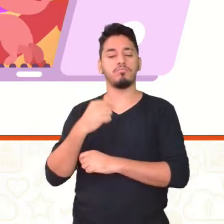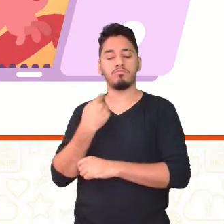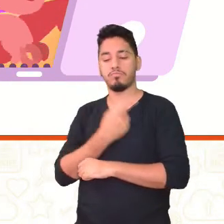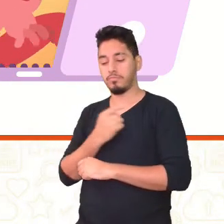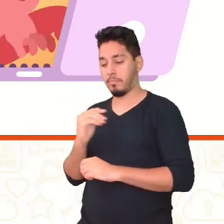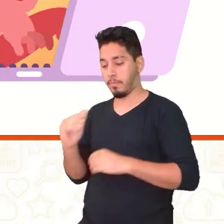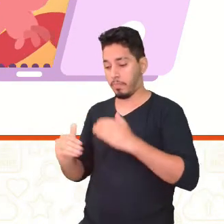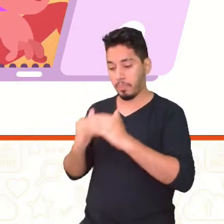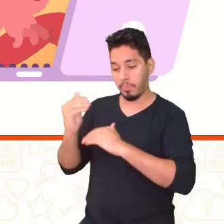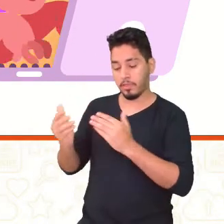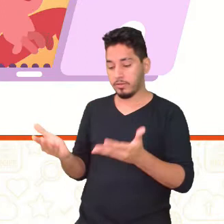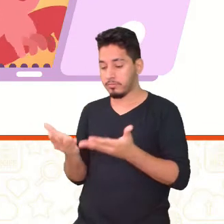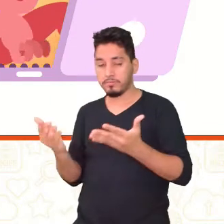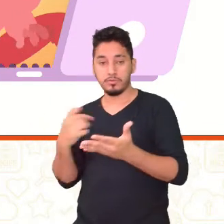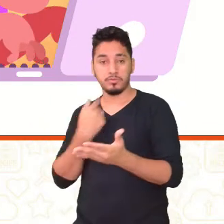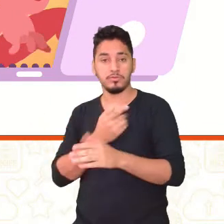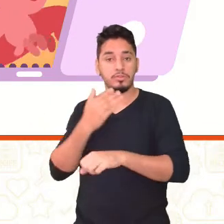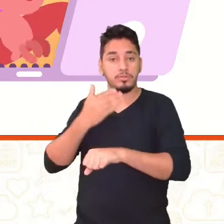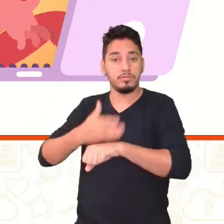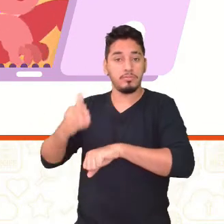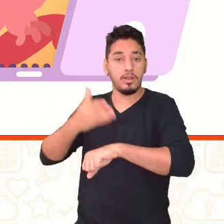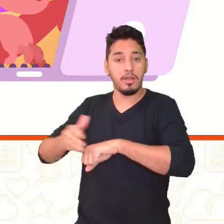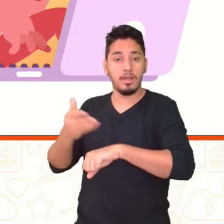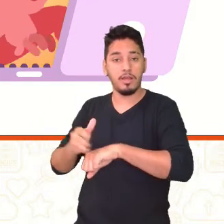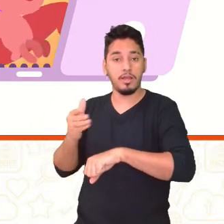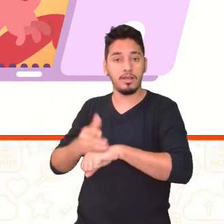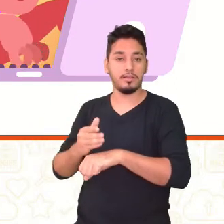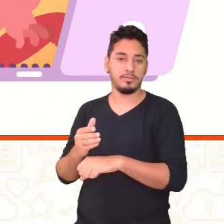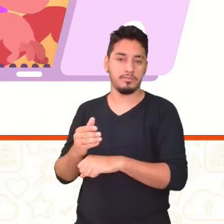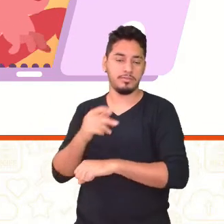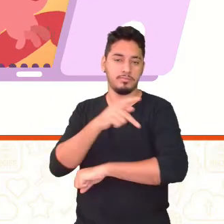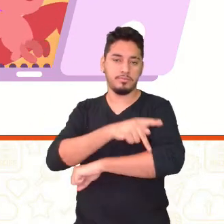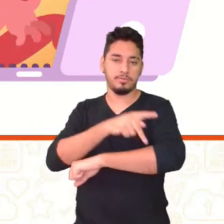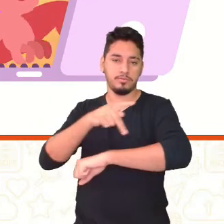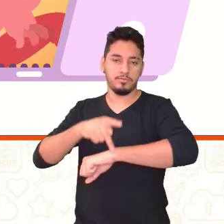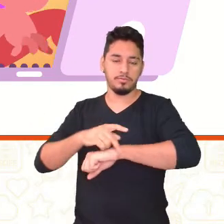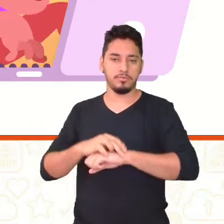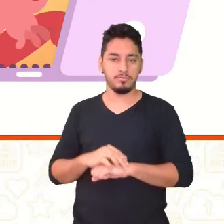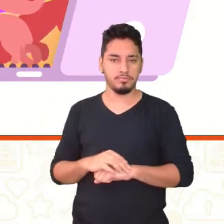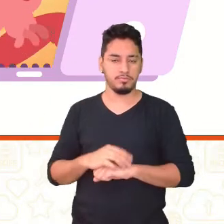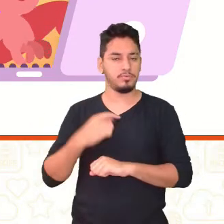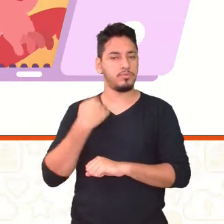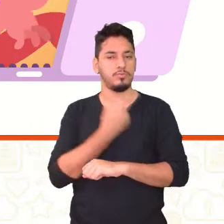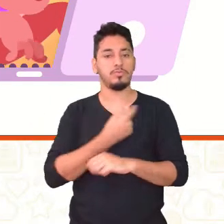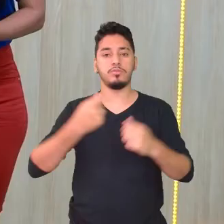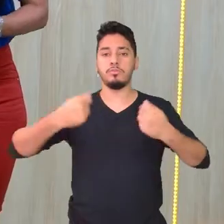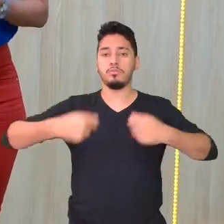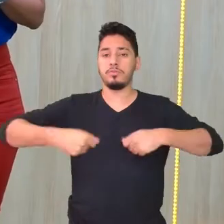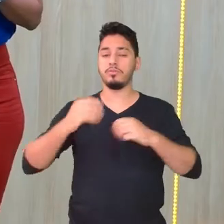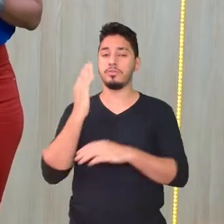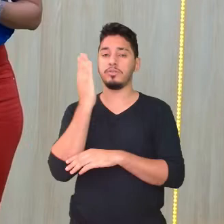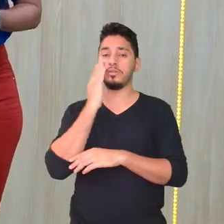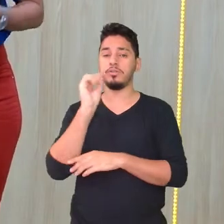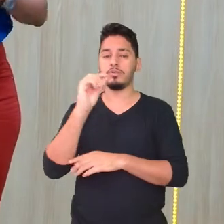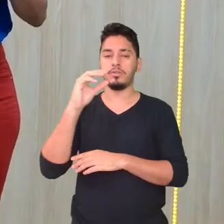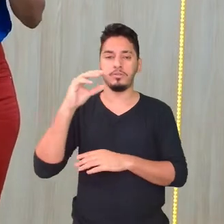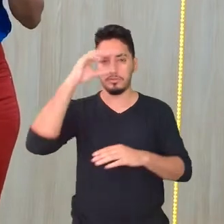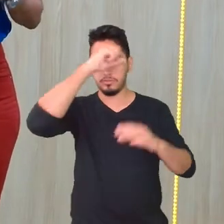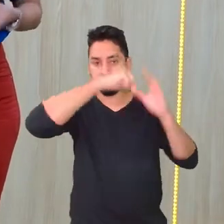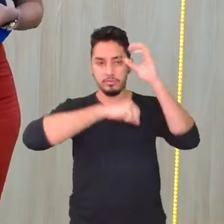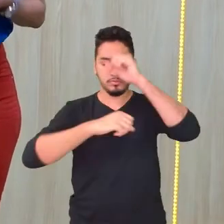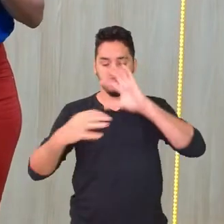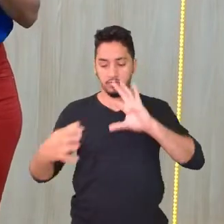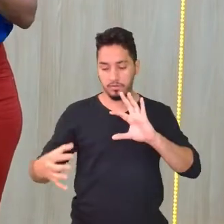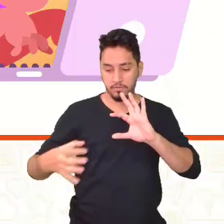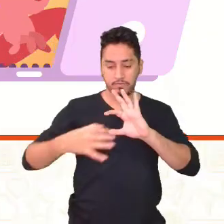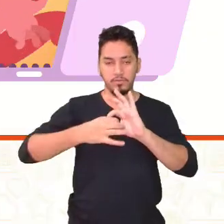desenvolver, operacionalizar as nossas práticas diárias, as nossas práticas pedagógicas. Então, a gente precisa considerar as aprendizagens